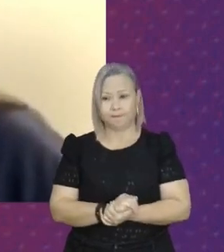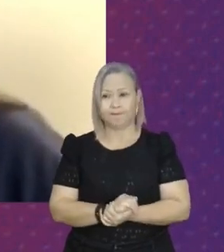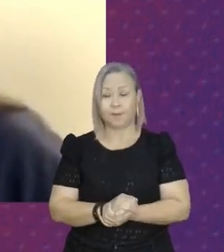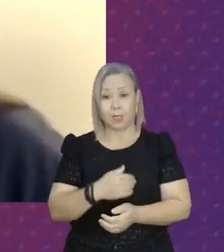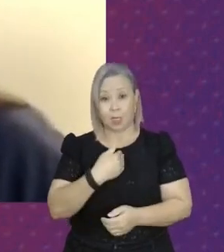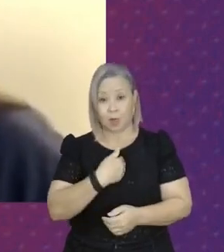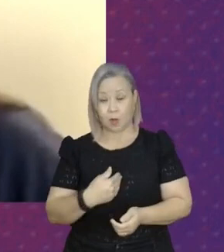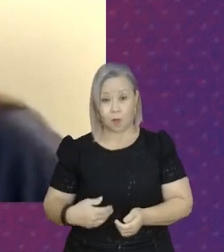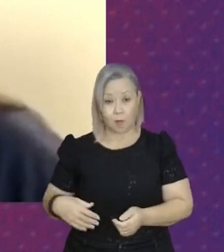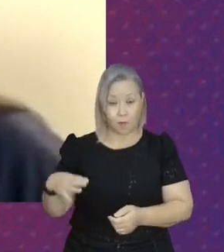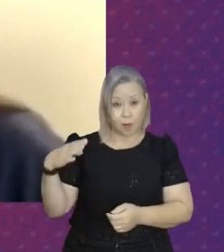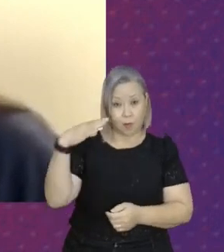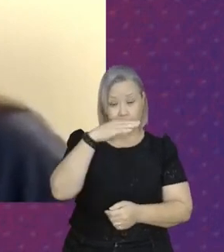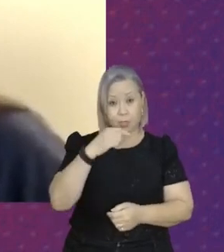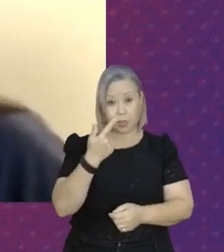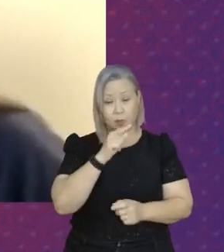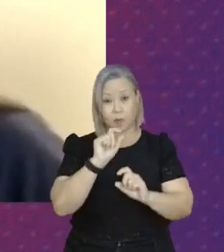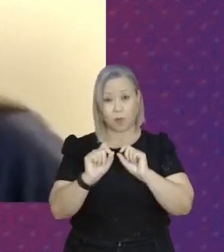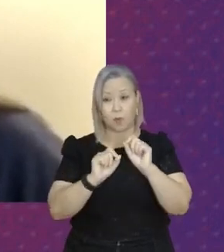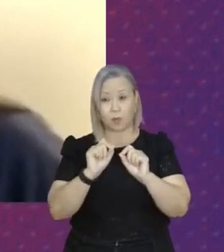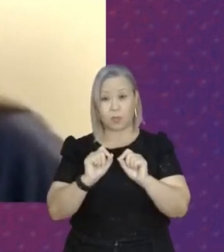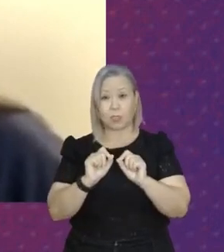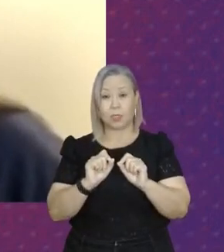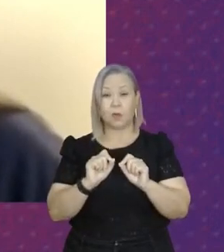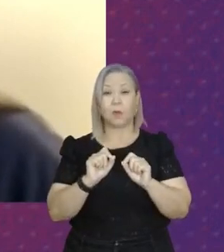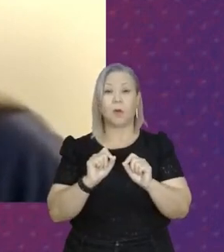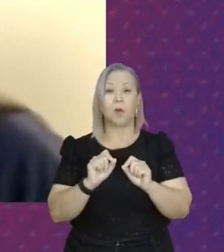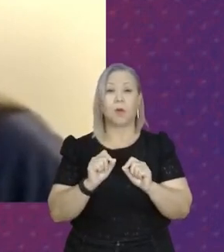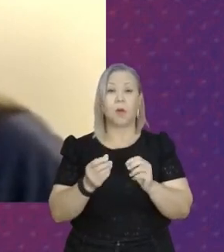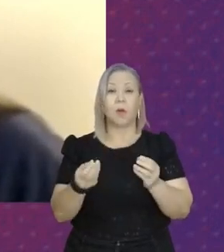governo Bolsonaro conseguiu colocar aí como